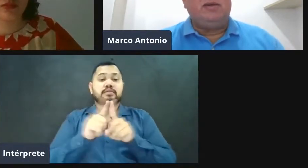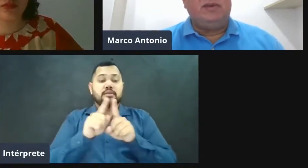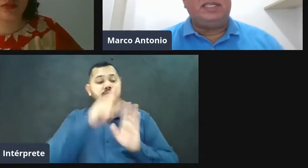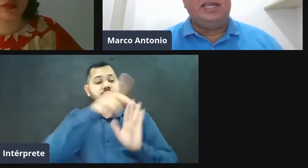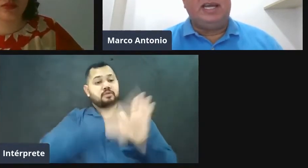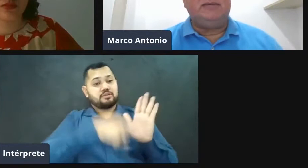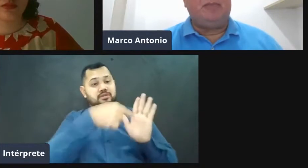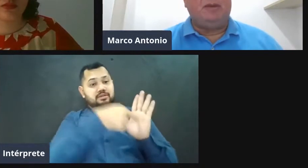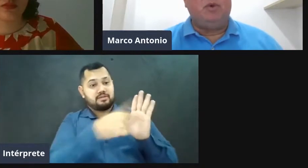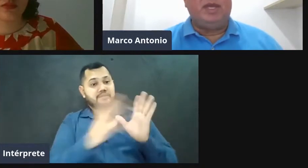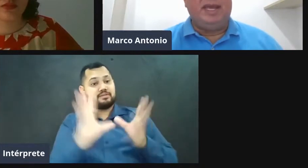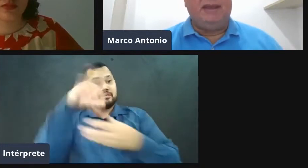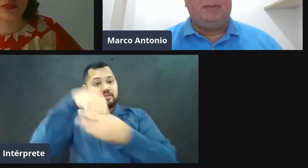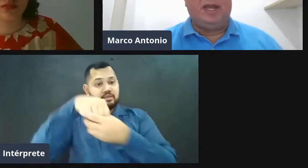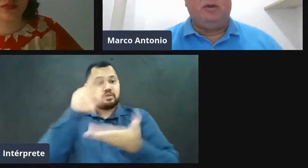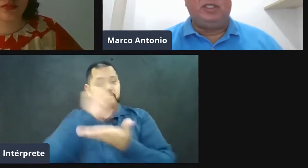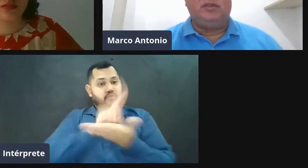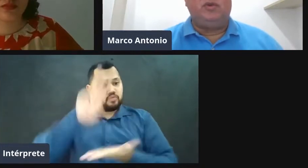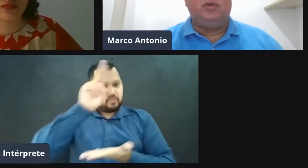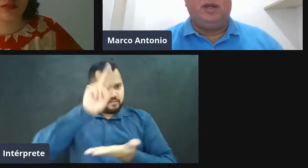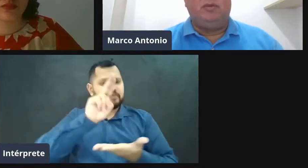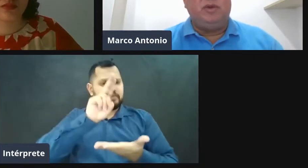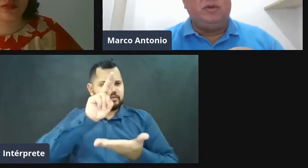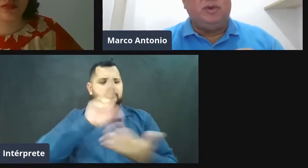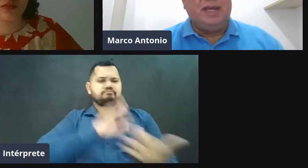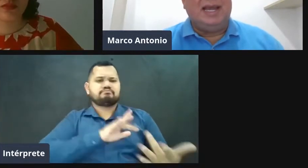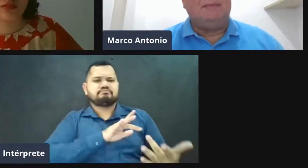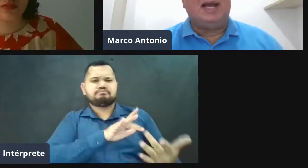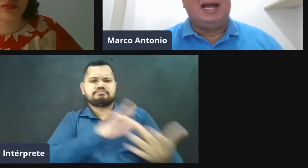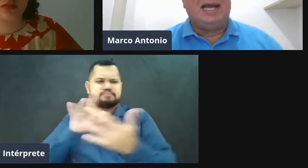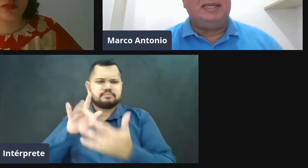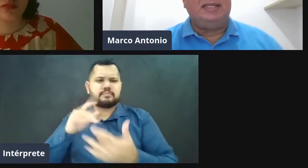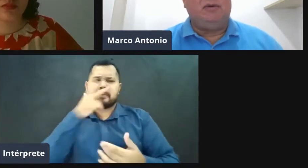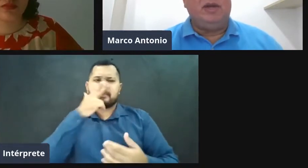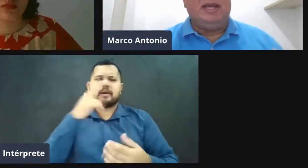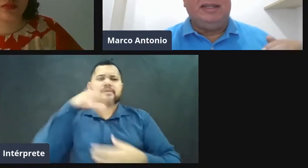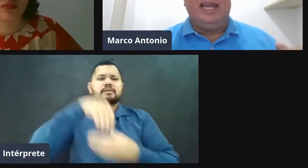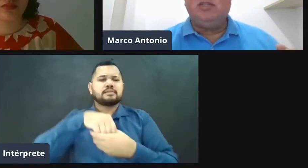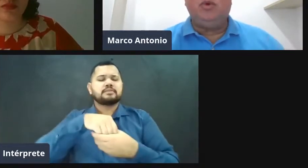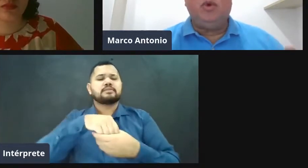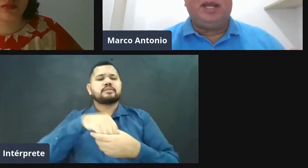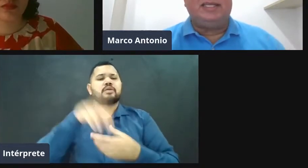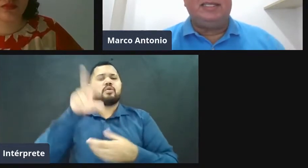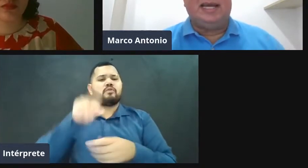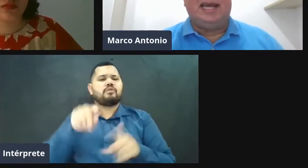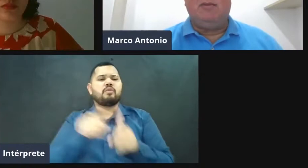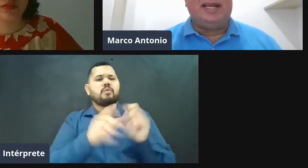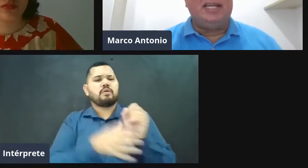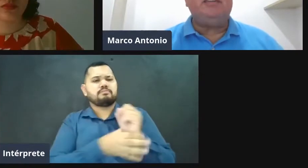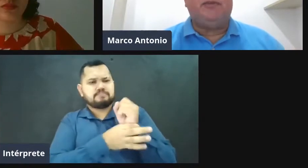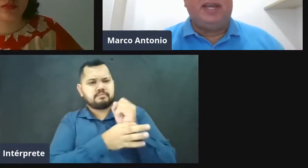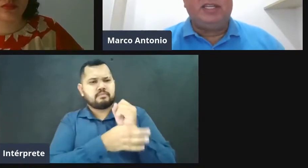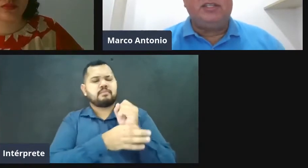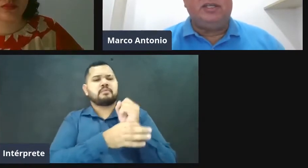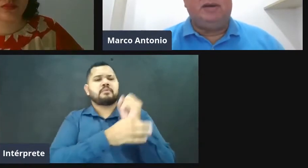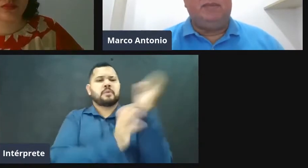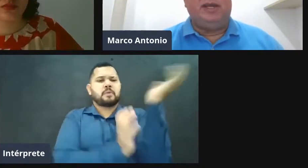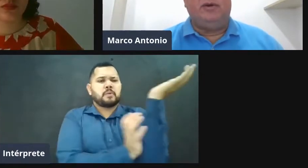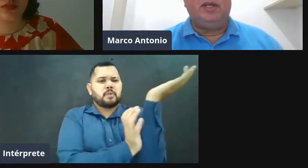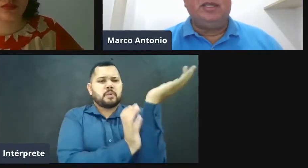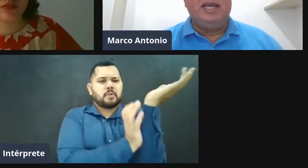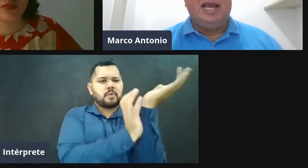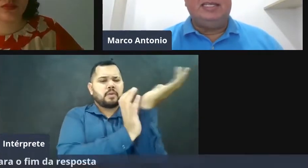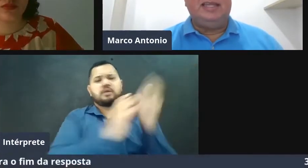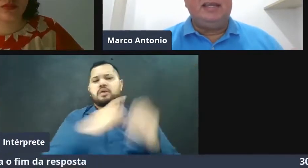projetos dentro da universidade. Porque a nossa estrutura é muito amarrada, então desburocratizar é uma grande frente